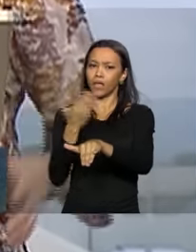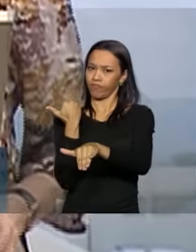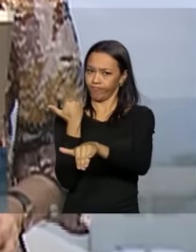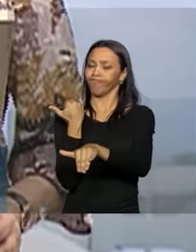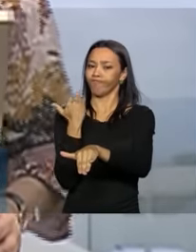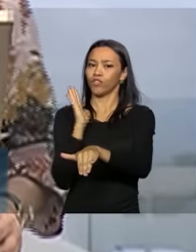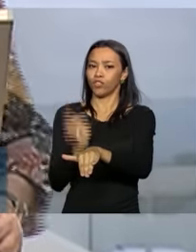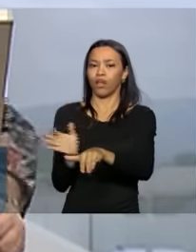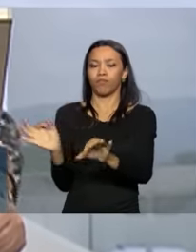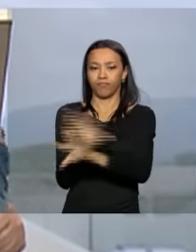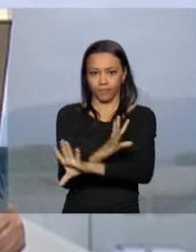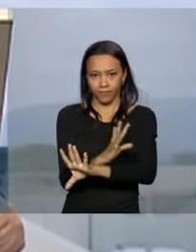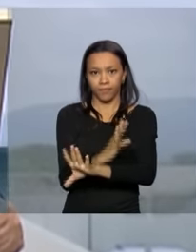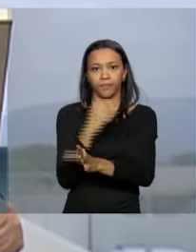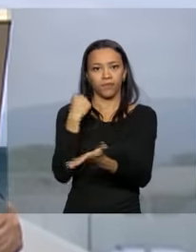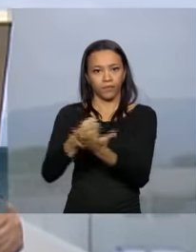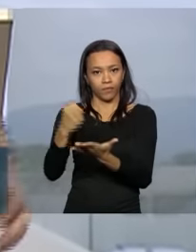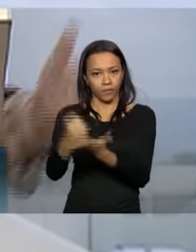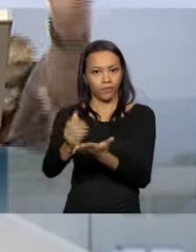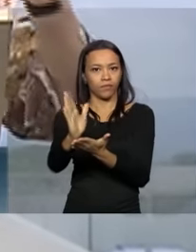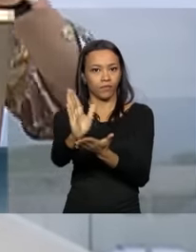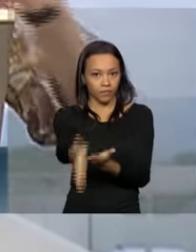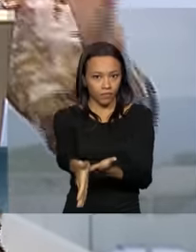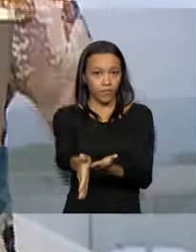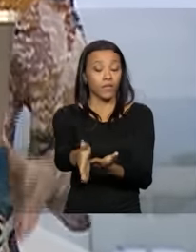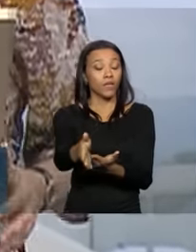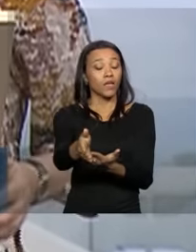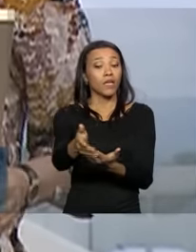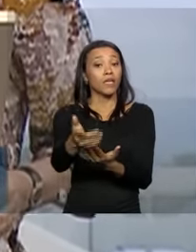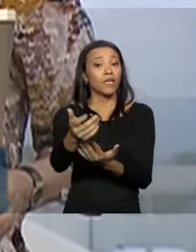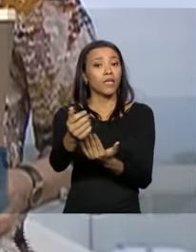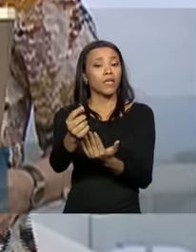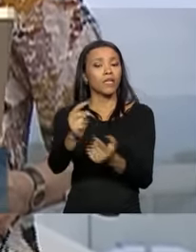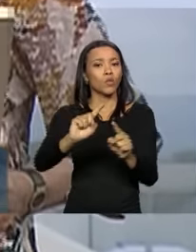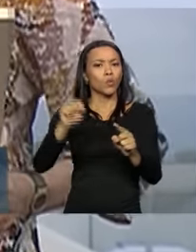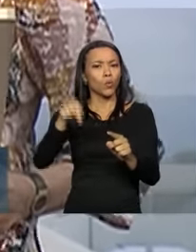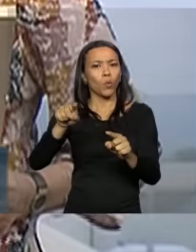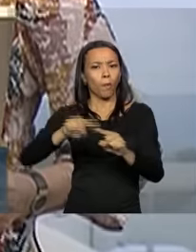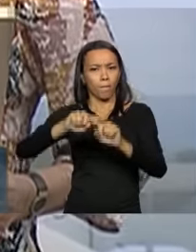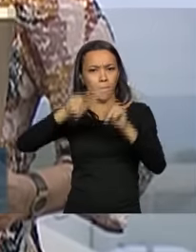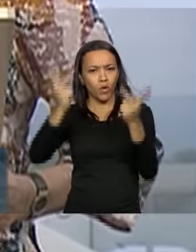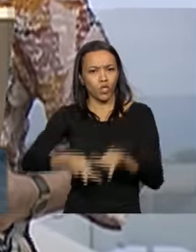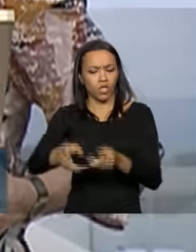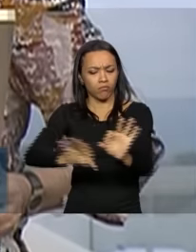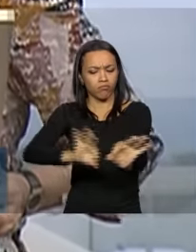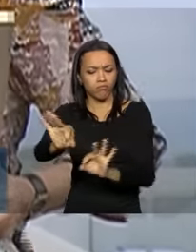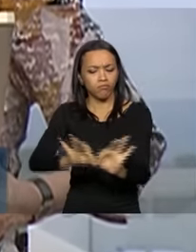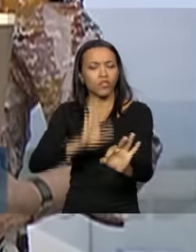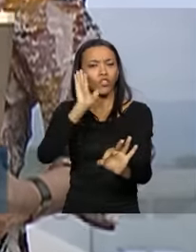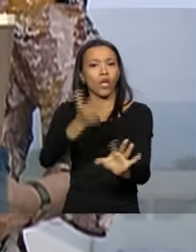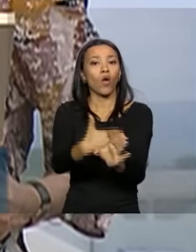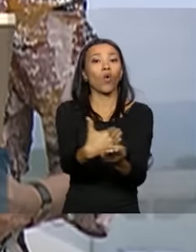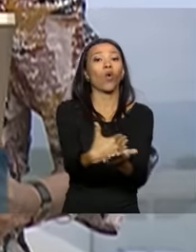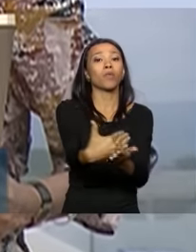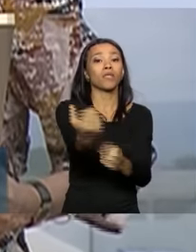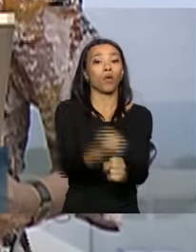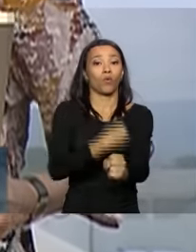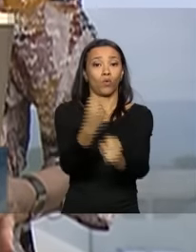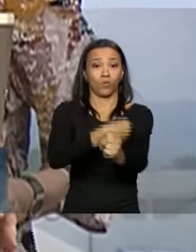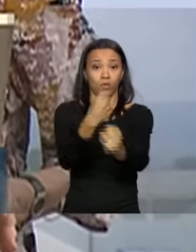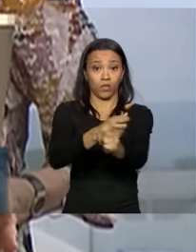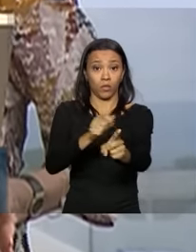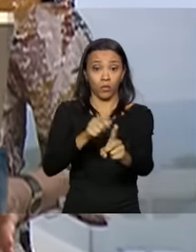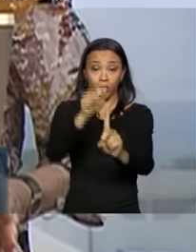passado e nós pretendemos, a partir do projeto pronto, iniciar a obra em fevereiro,